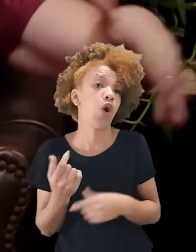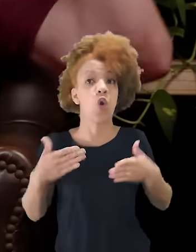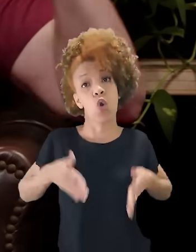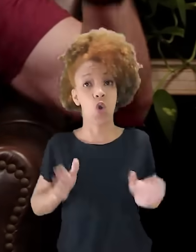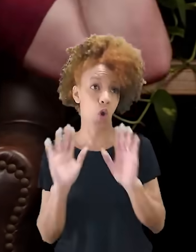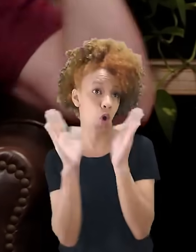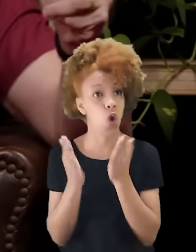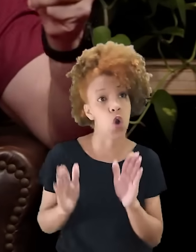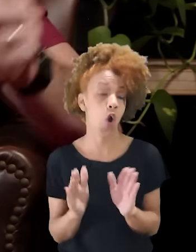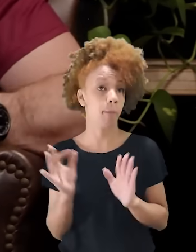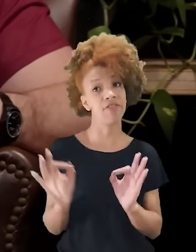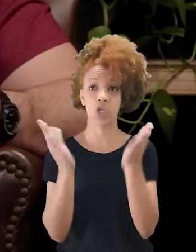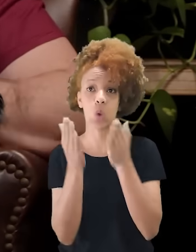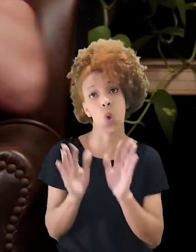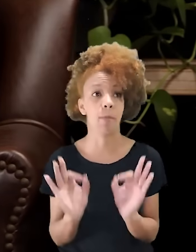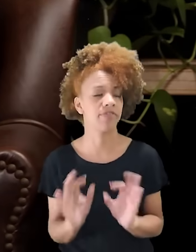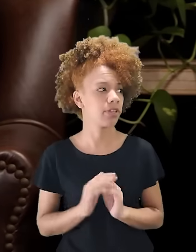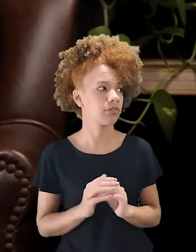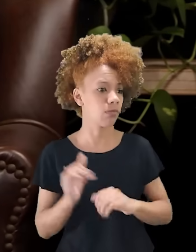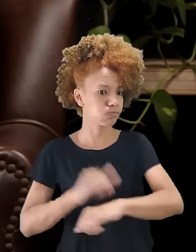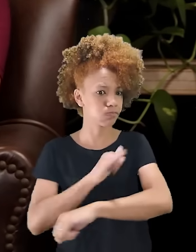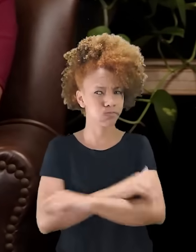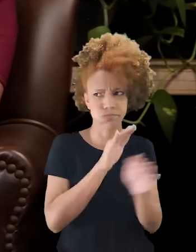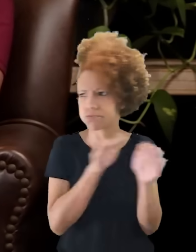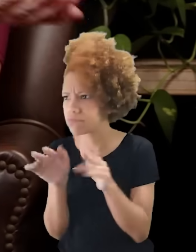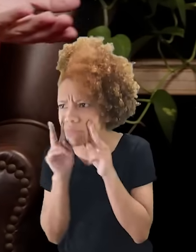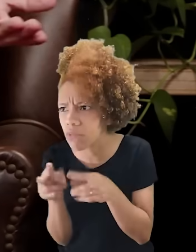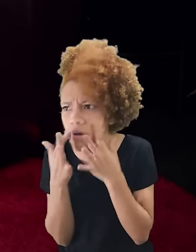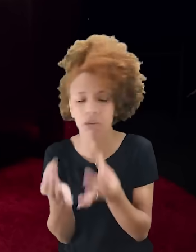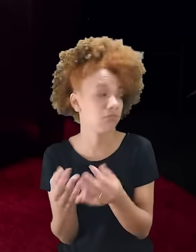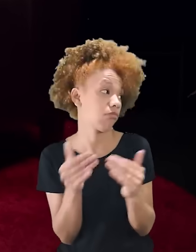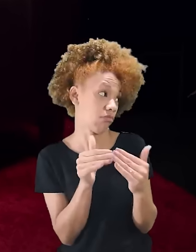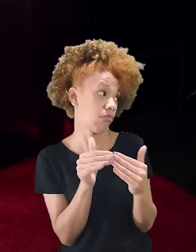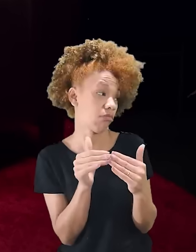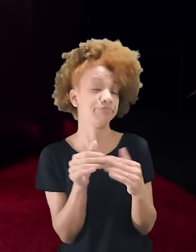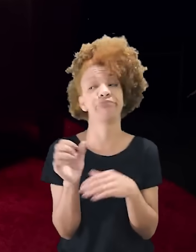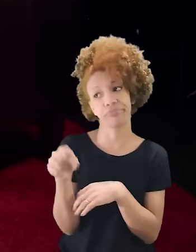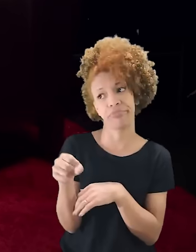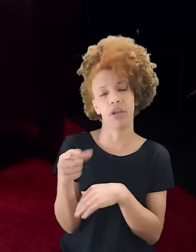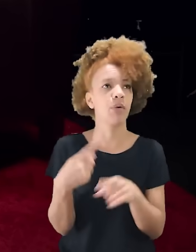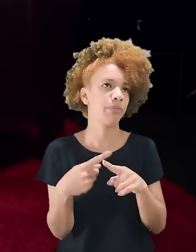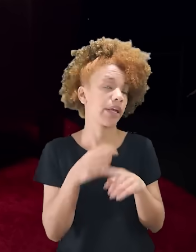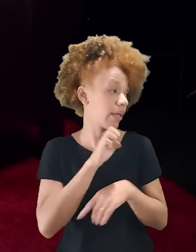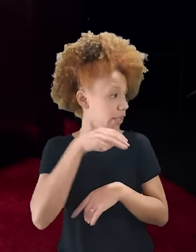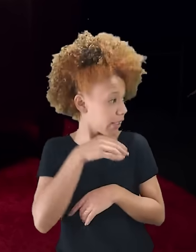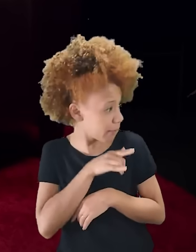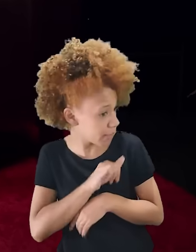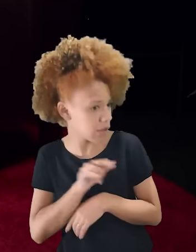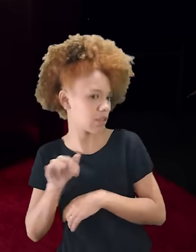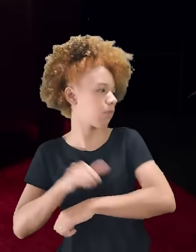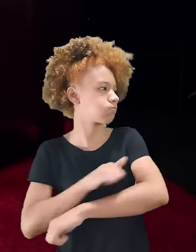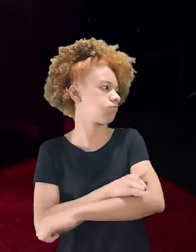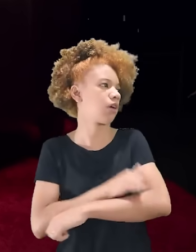corpo perfeito corpo perfeito corpo perfeito você engorda você vai chamar atenção Para isso com certeza Concorda porque sei lá se a Emily que é minha esposa